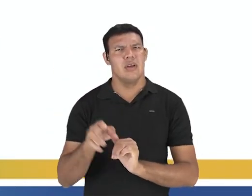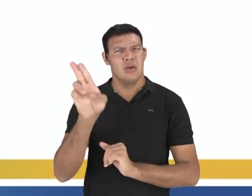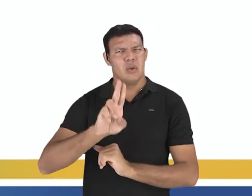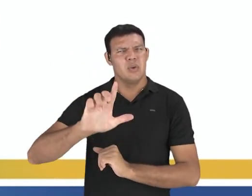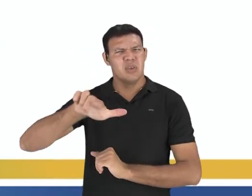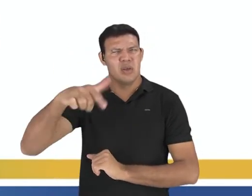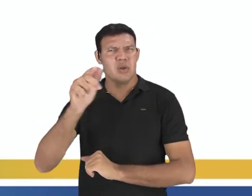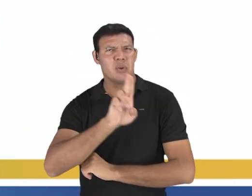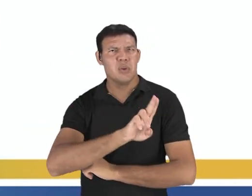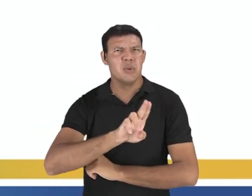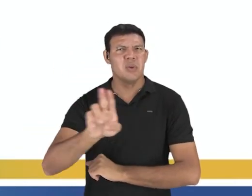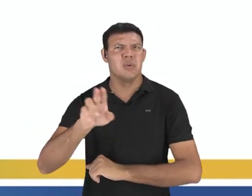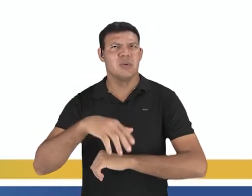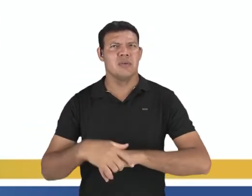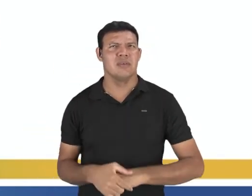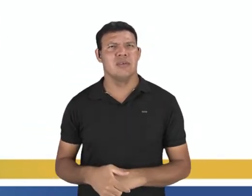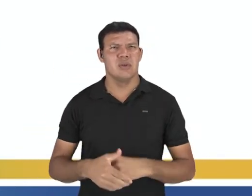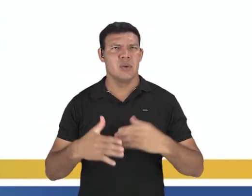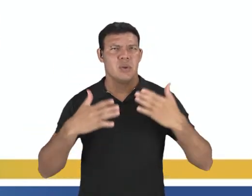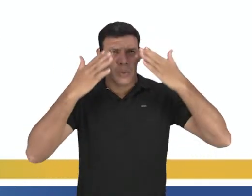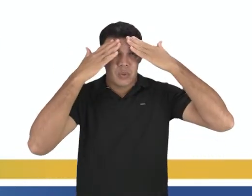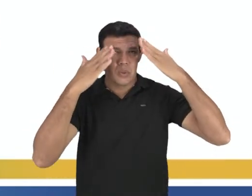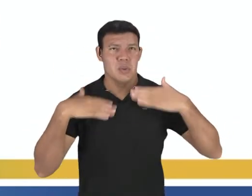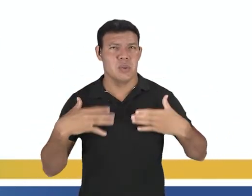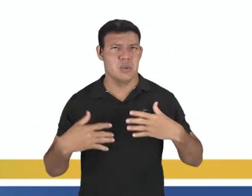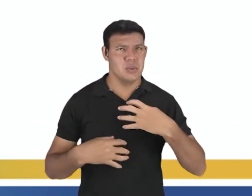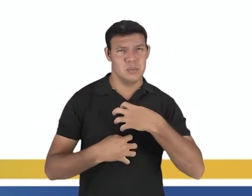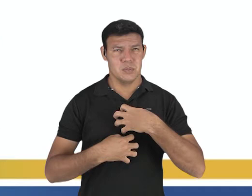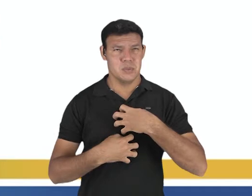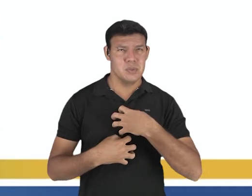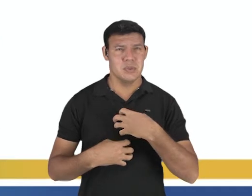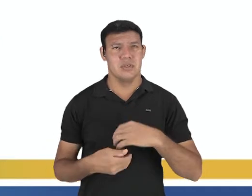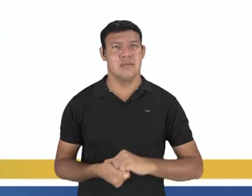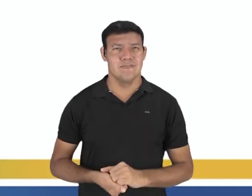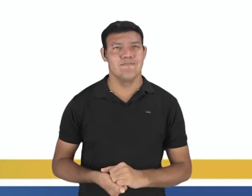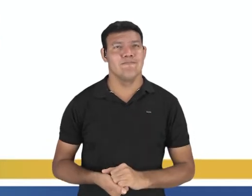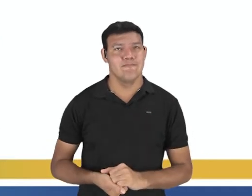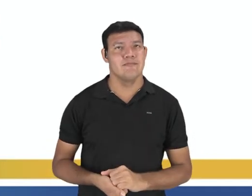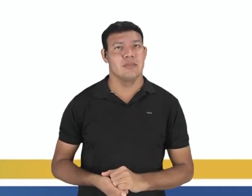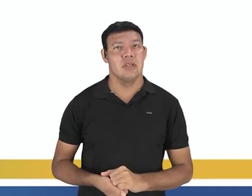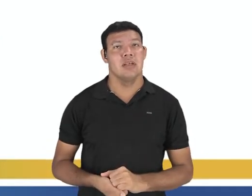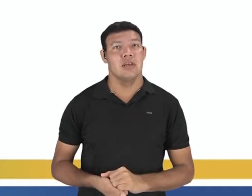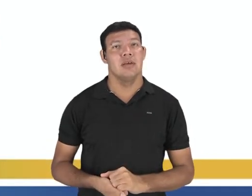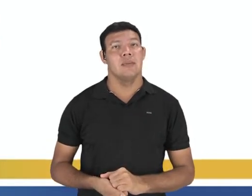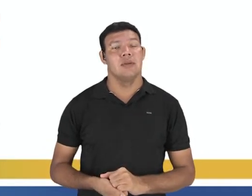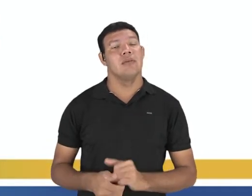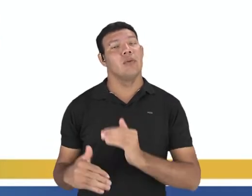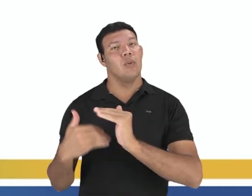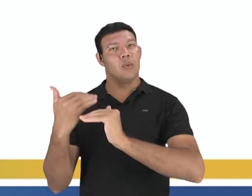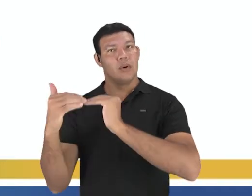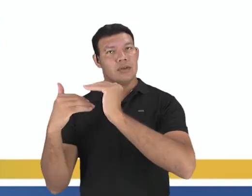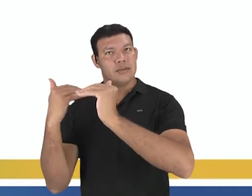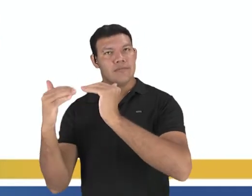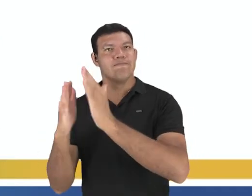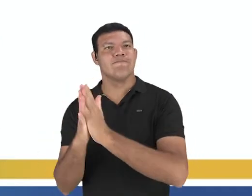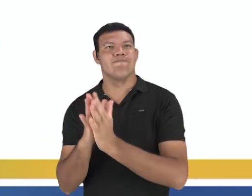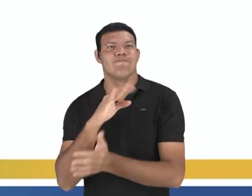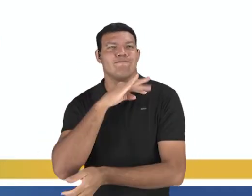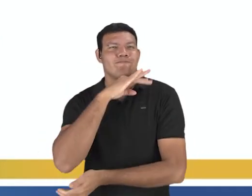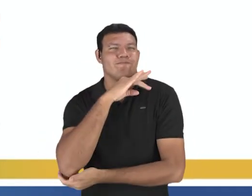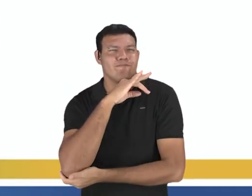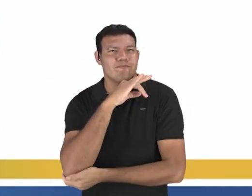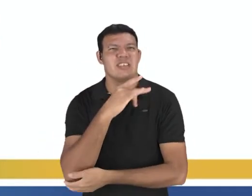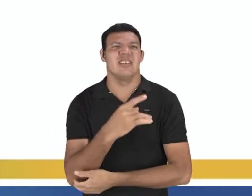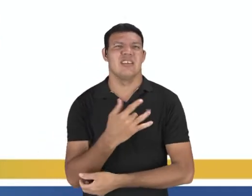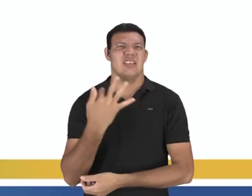terrível ser? Dói? É bom? É triste? Ser, pronunciado tão depressa